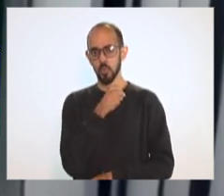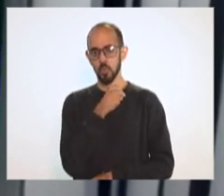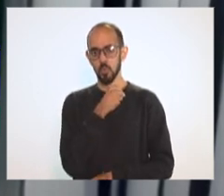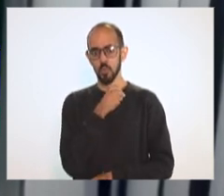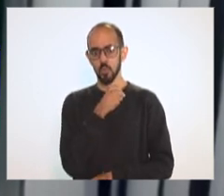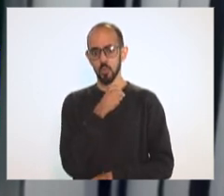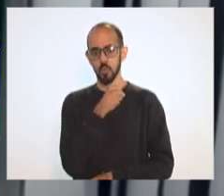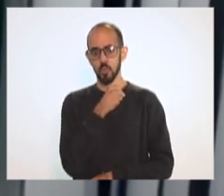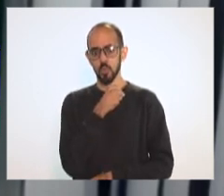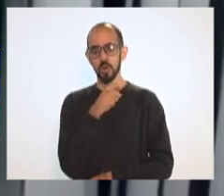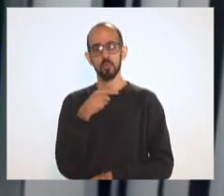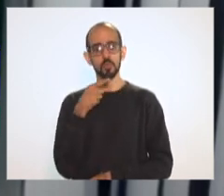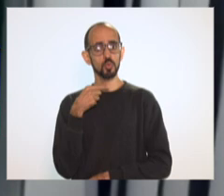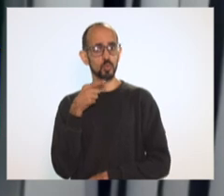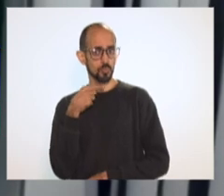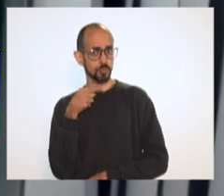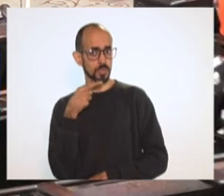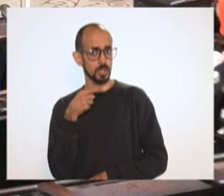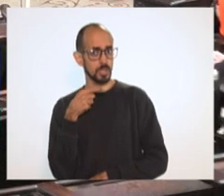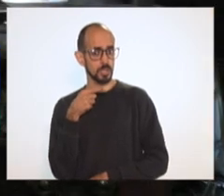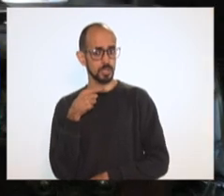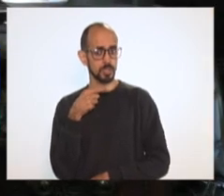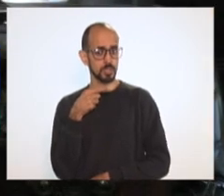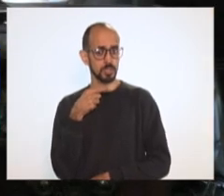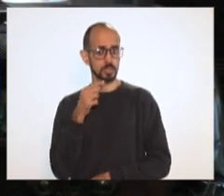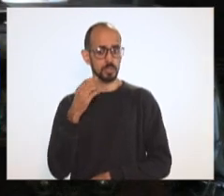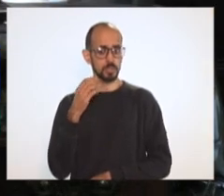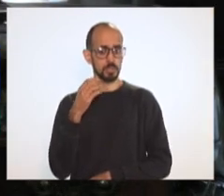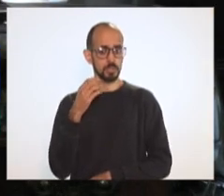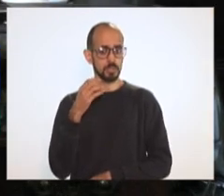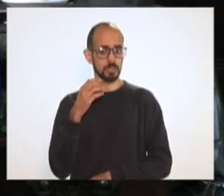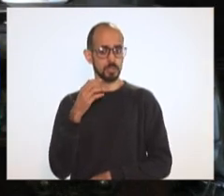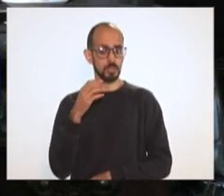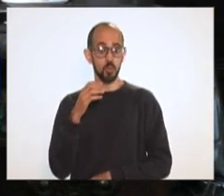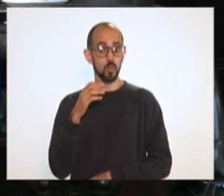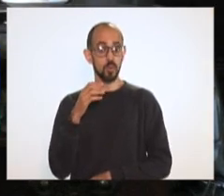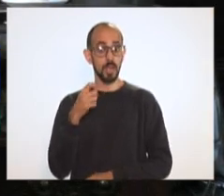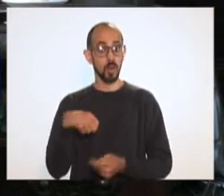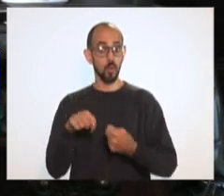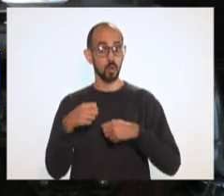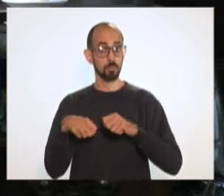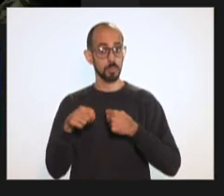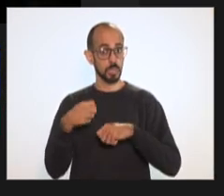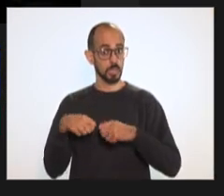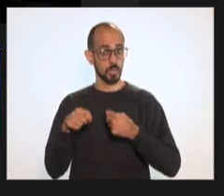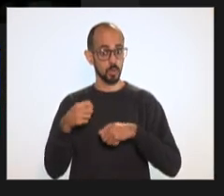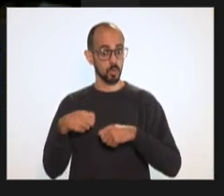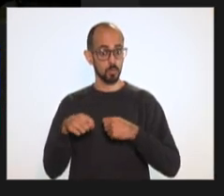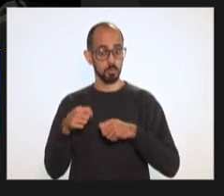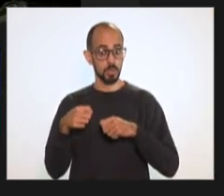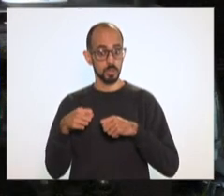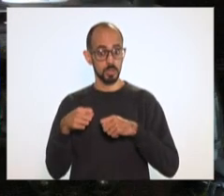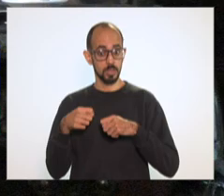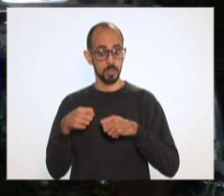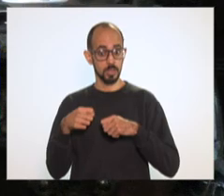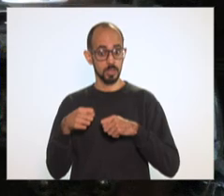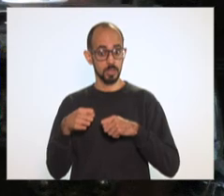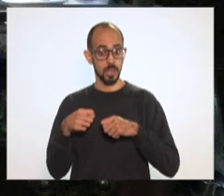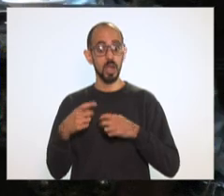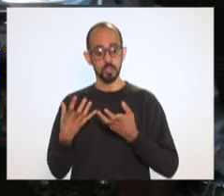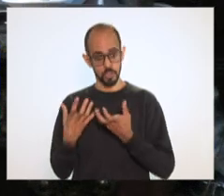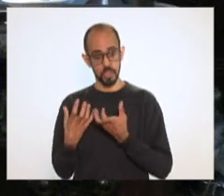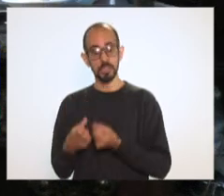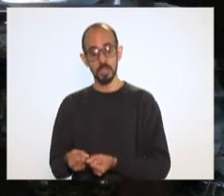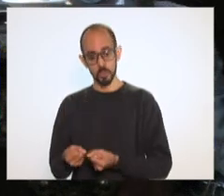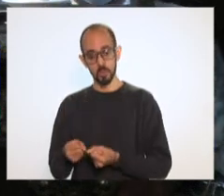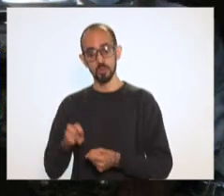Fiquei com essa dúvida. Ciência e Tecnologia? Não, desculpe, é de Economia, falei de Economia. Nós acolhemos a emenda, Sr. Presidente. Está aqui,